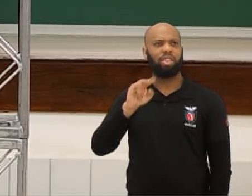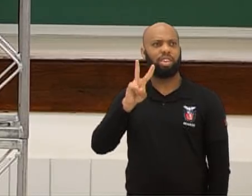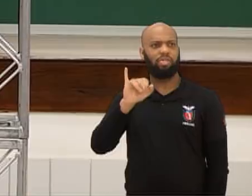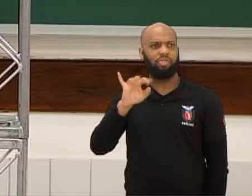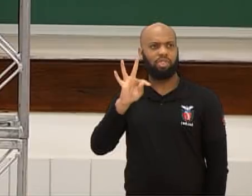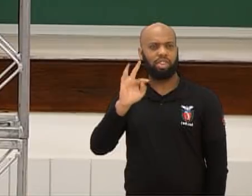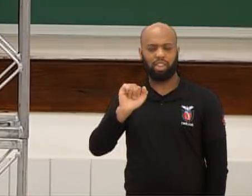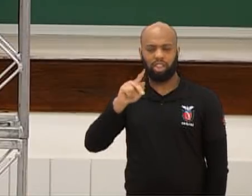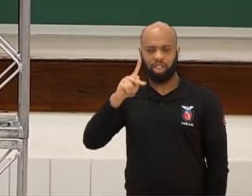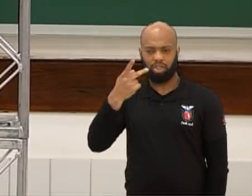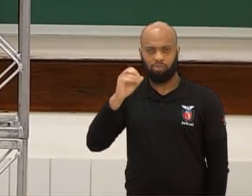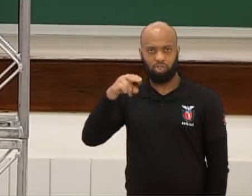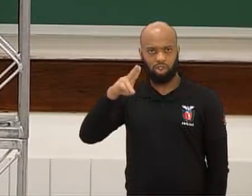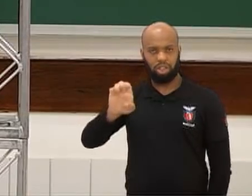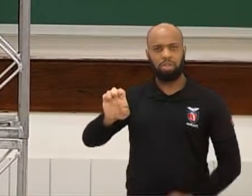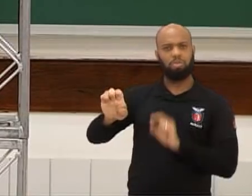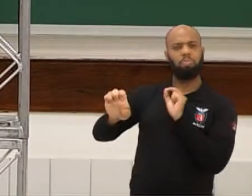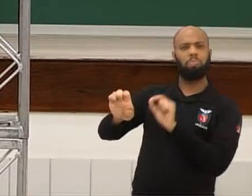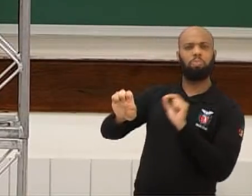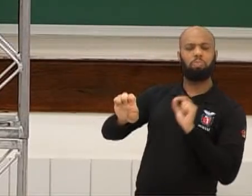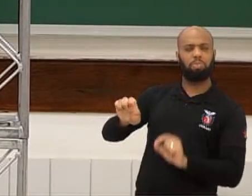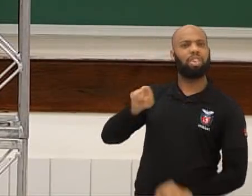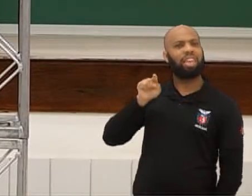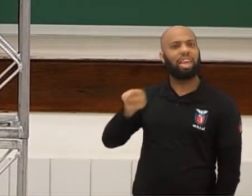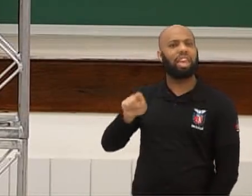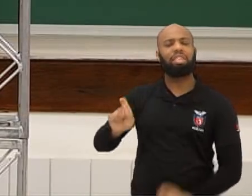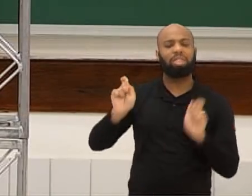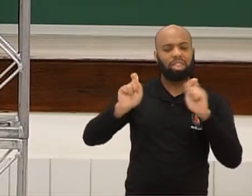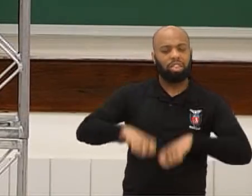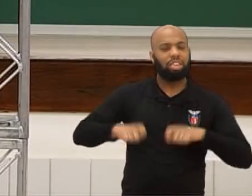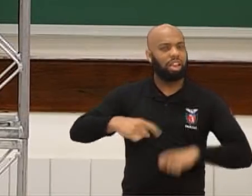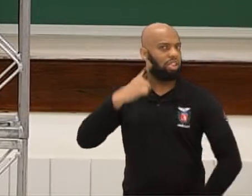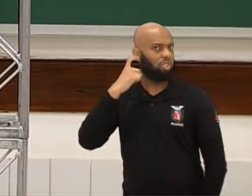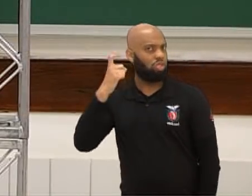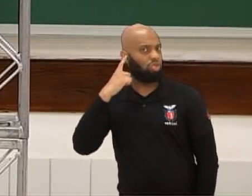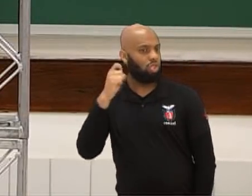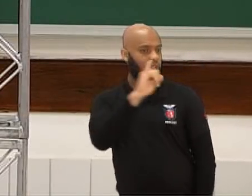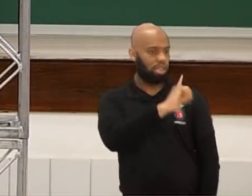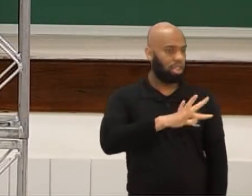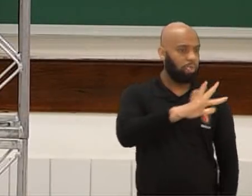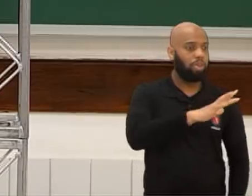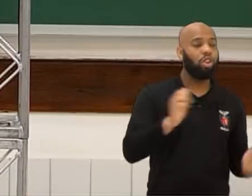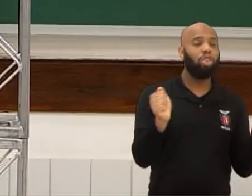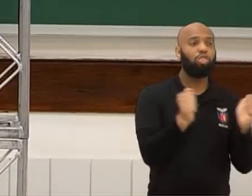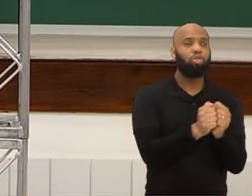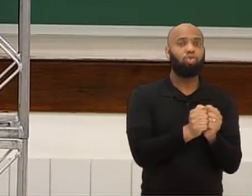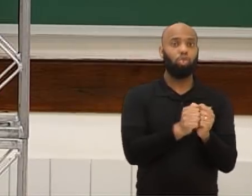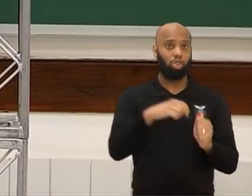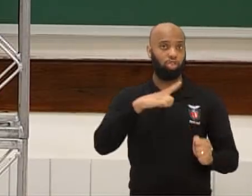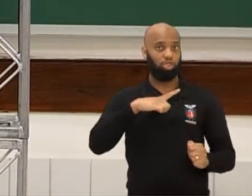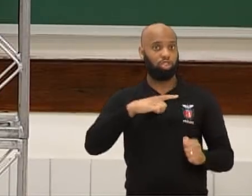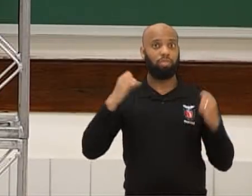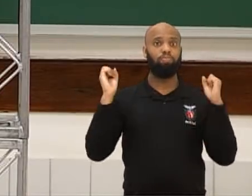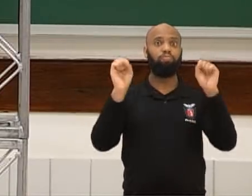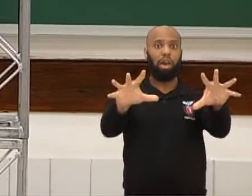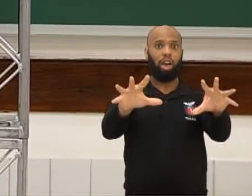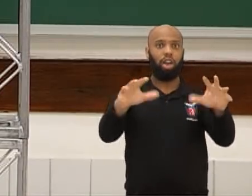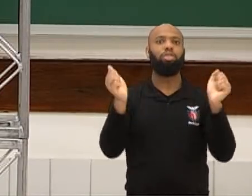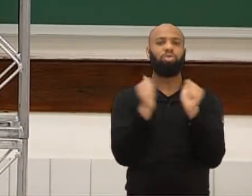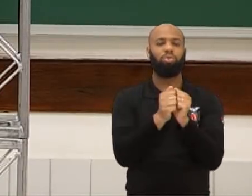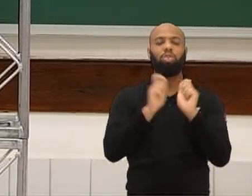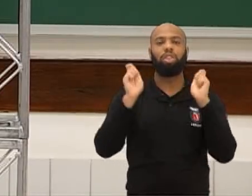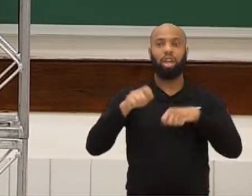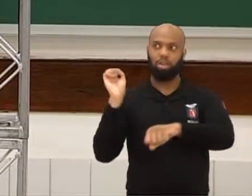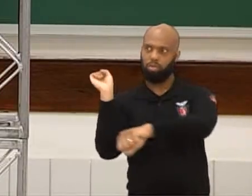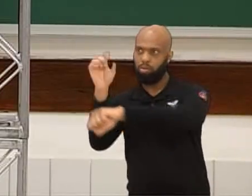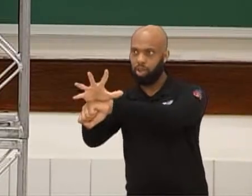equipamento? Era um equipamento que permitia que o som e a imagem fossem projetados ao mesmo tempo, fossem executados ao